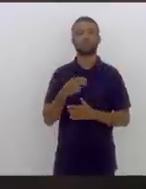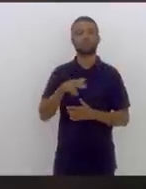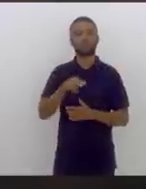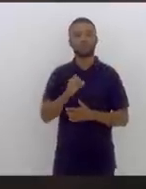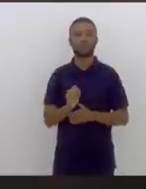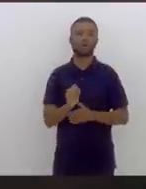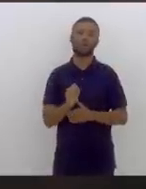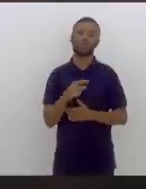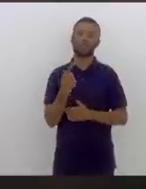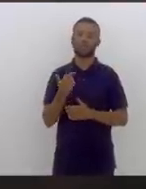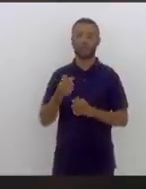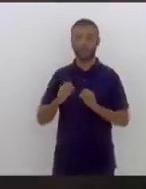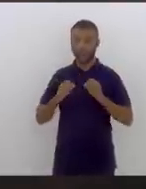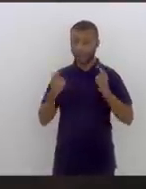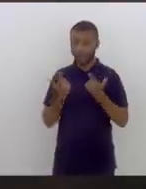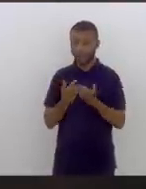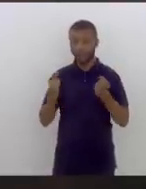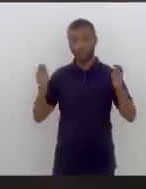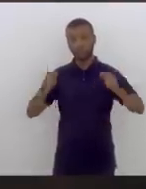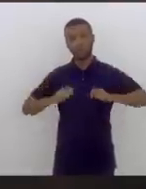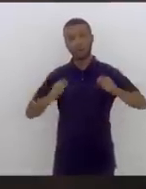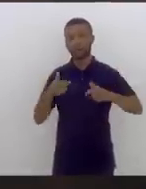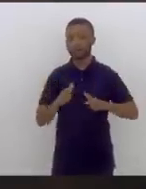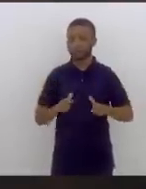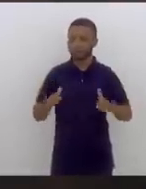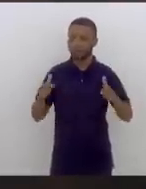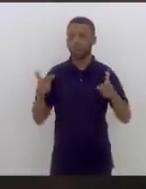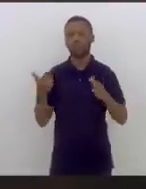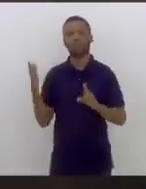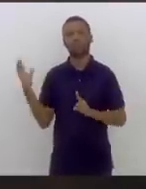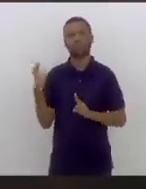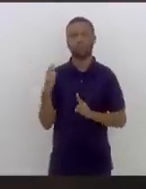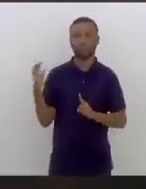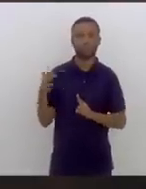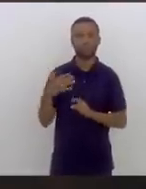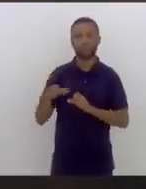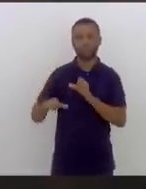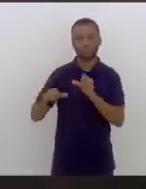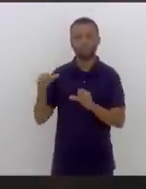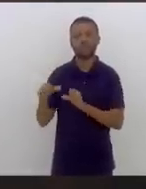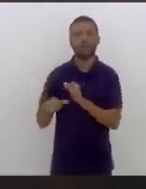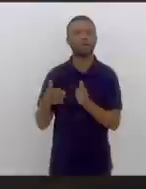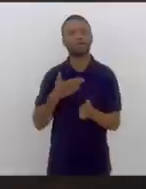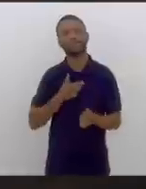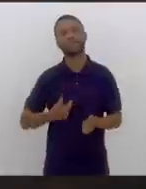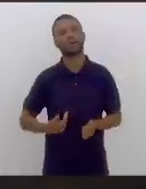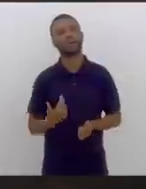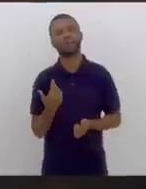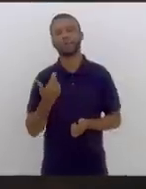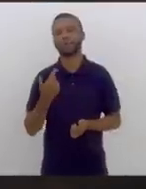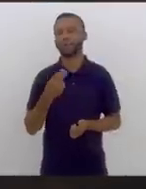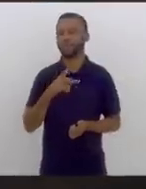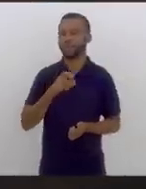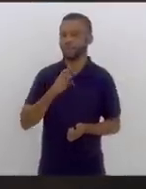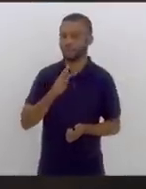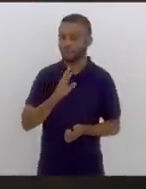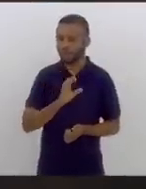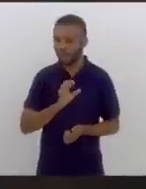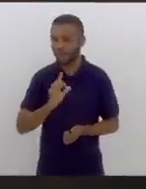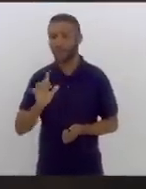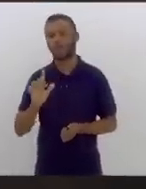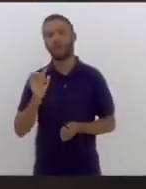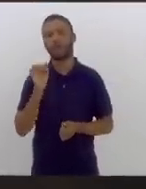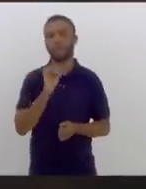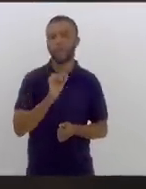essa casa aqui possa intervir diretamente ao Governador ao contrário que falaram aí Ah o Portugal isso e aquilo se eu tivesse